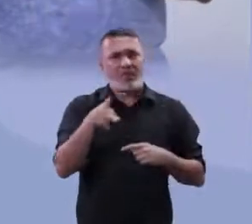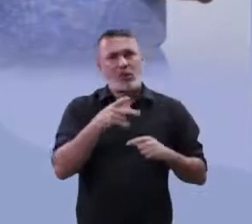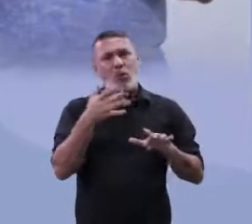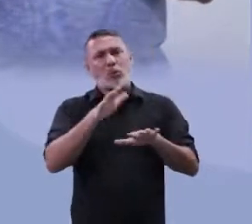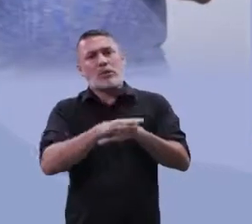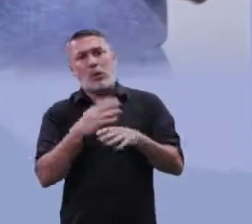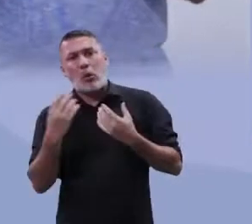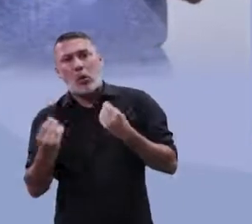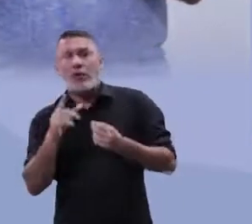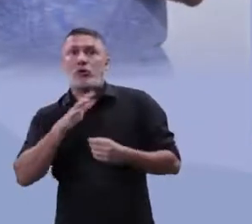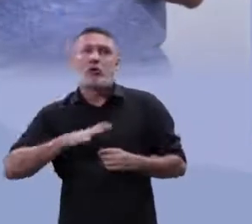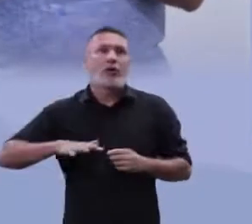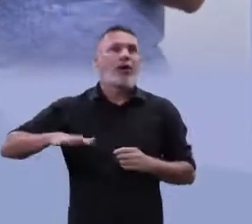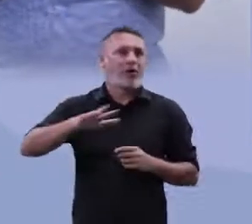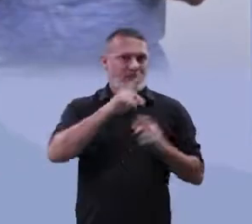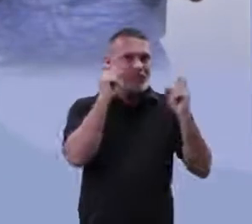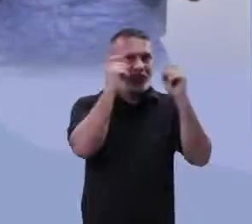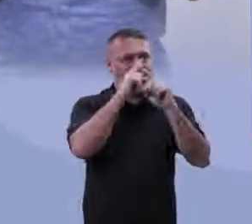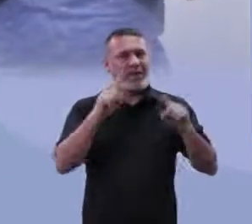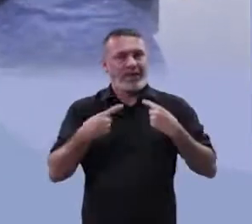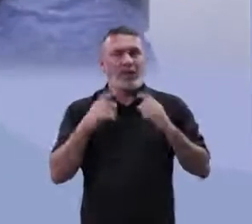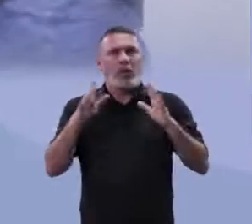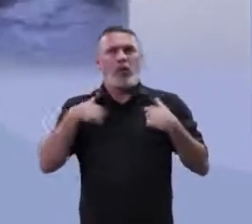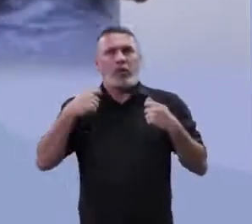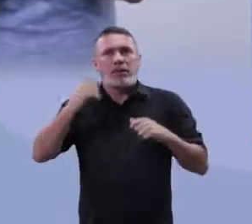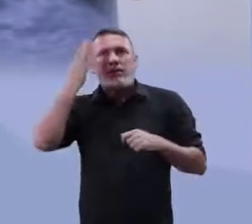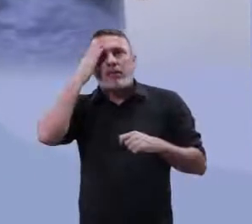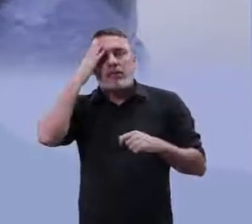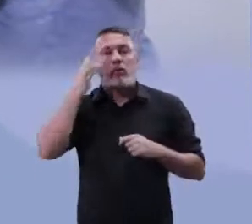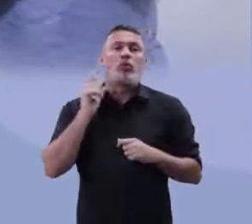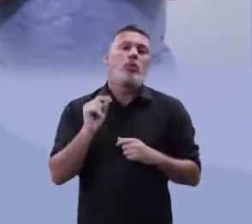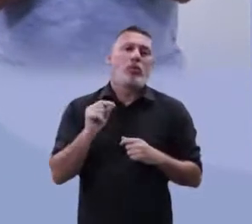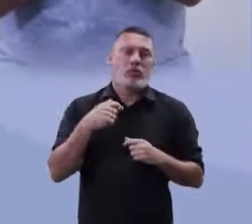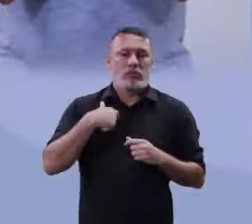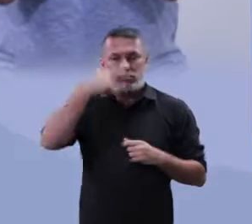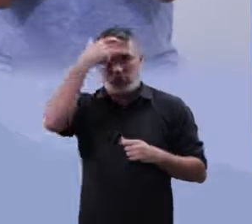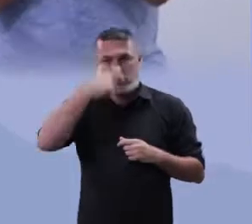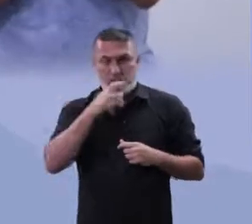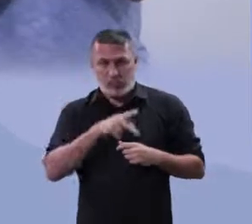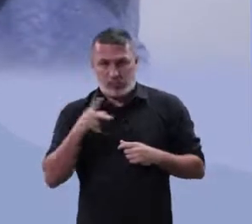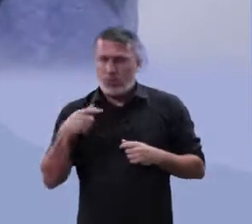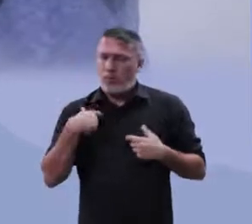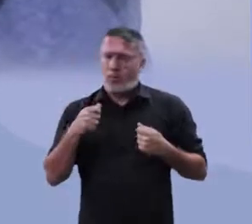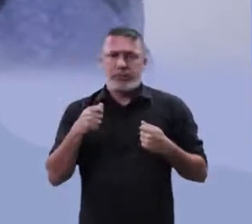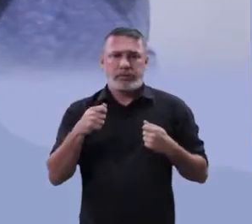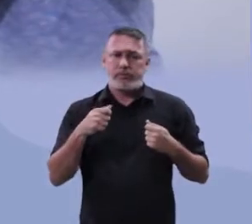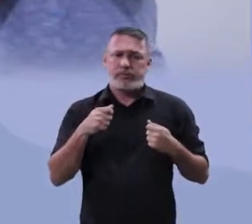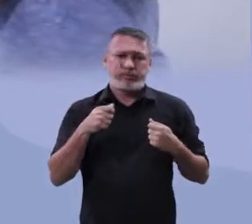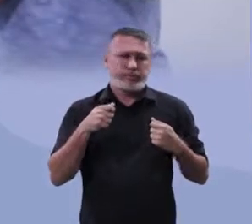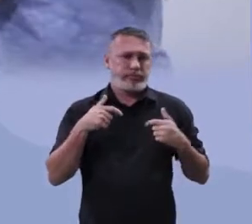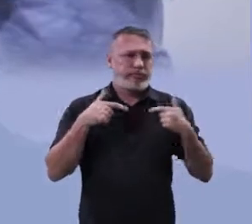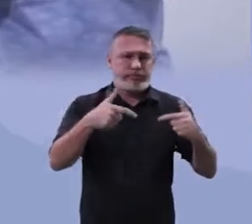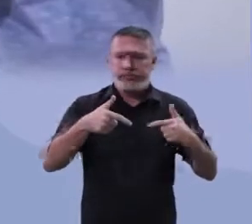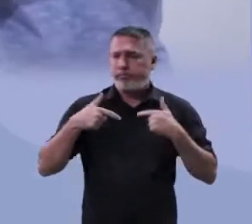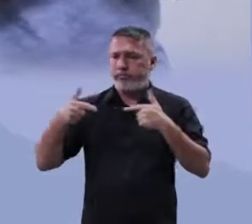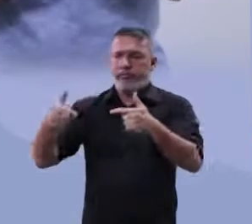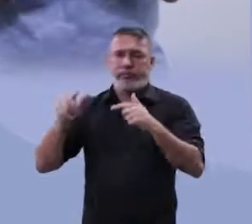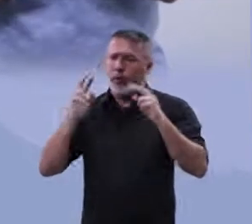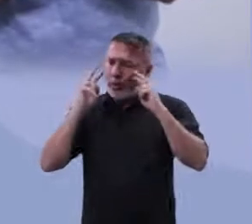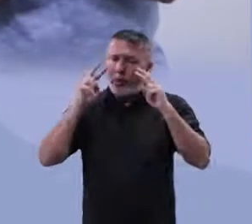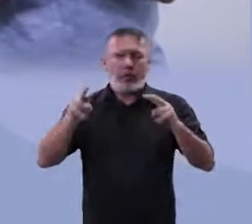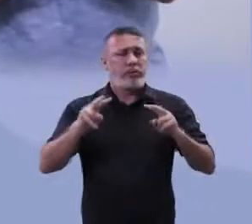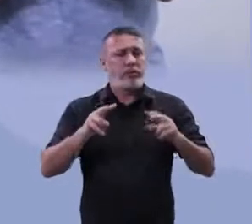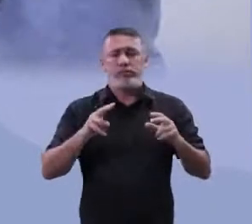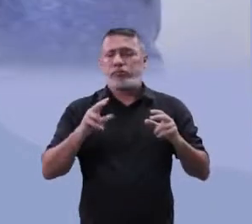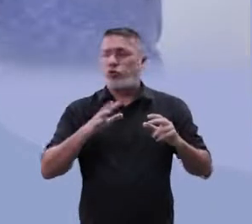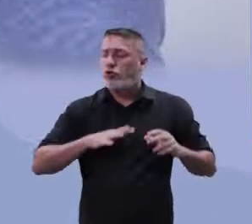modo geral, é um grande desafio, mas eu preciso entender que eu, enquanto professor, preciso atuar com um olhar